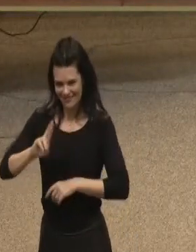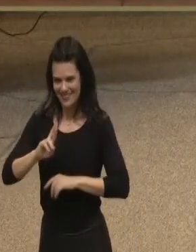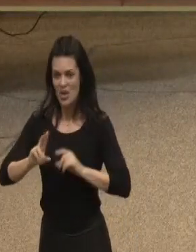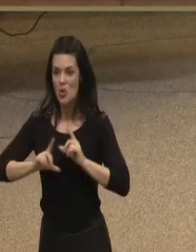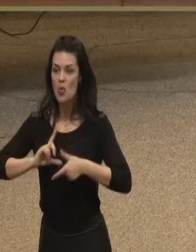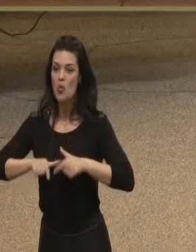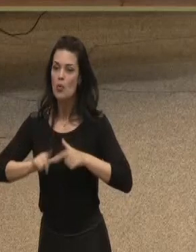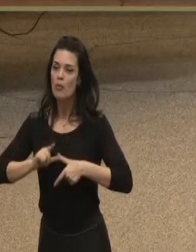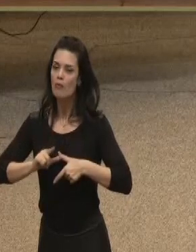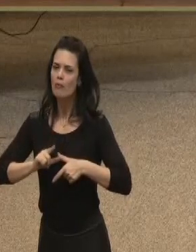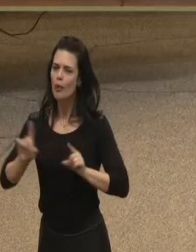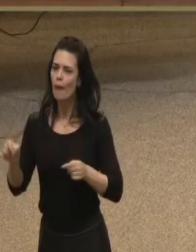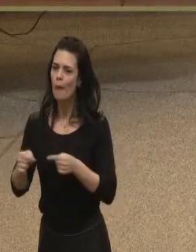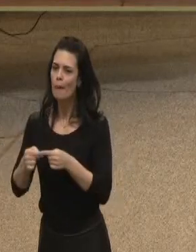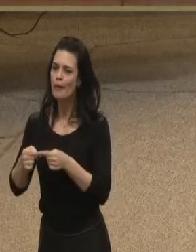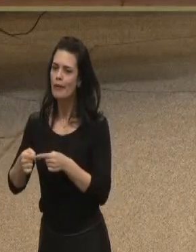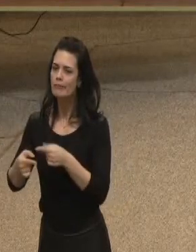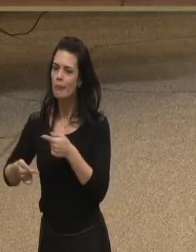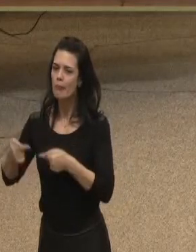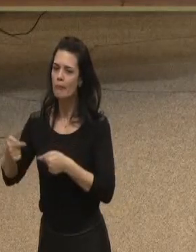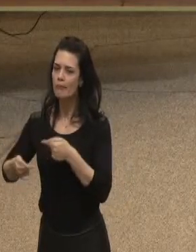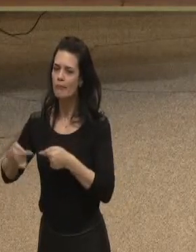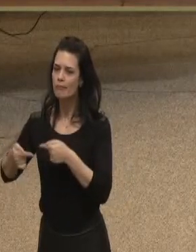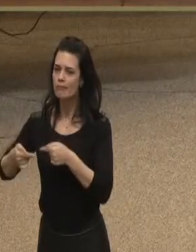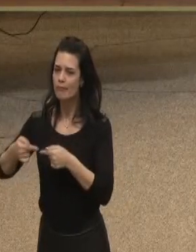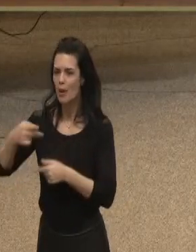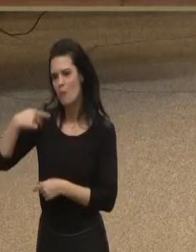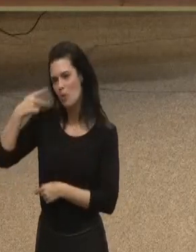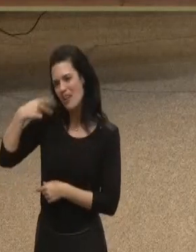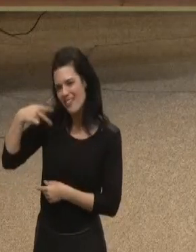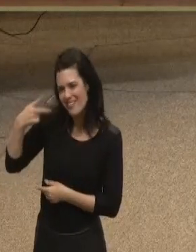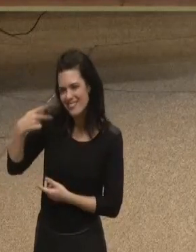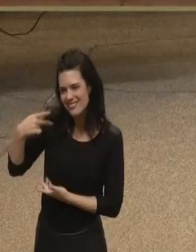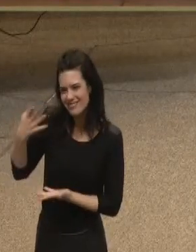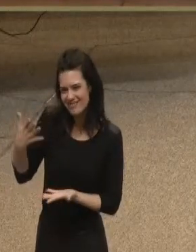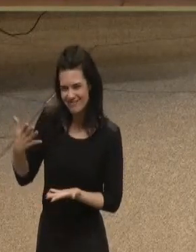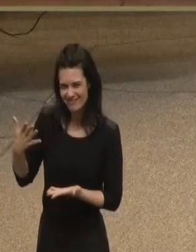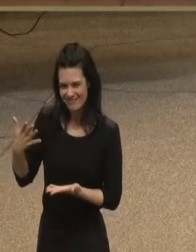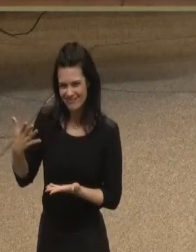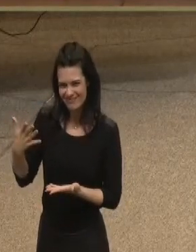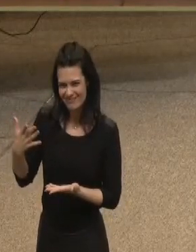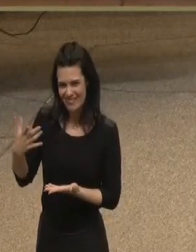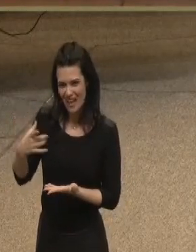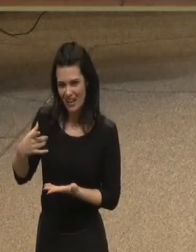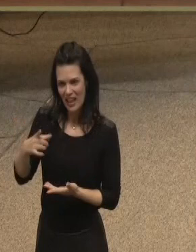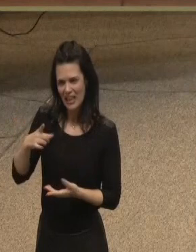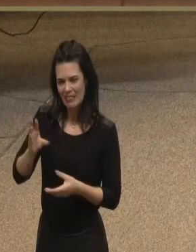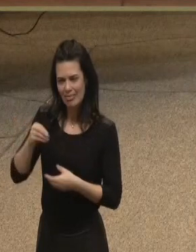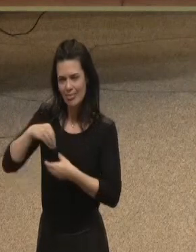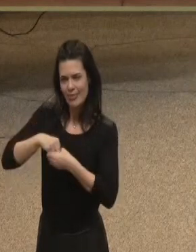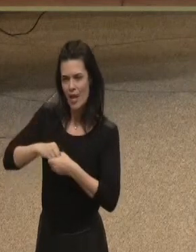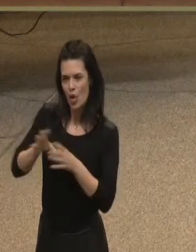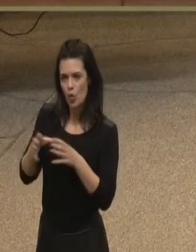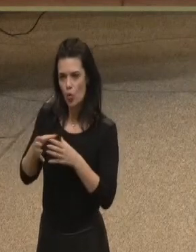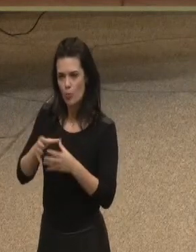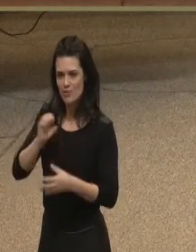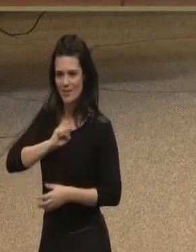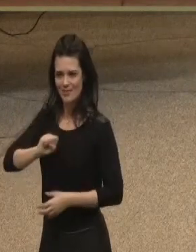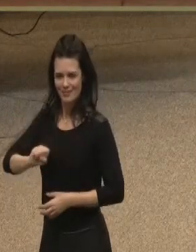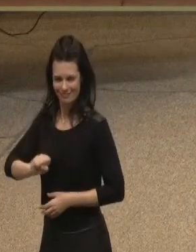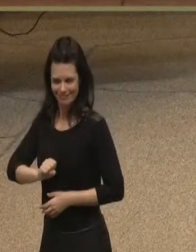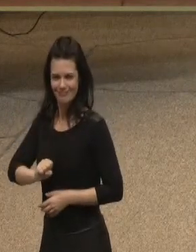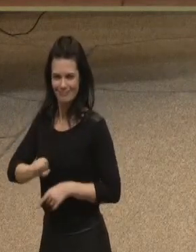um viés político, com bastante influência entre a classe sacerdotal. Sacerdotes e